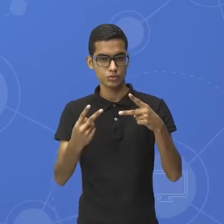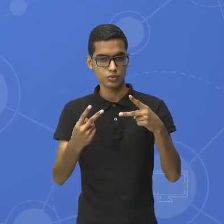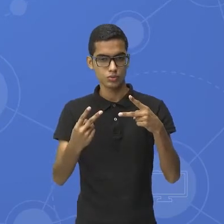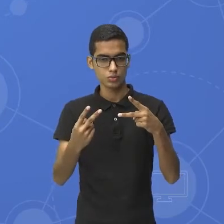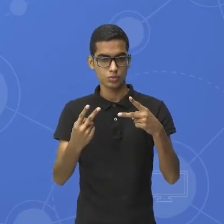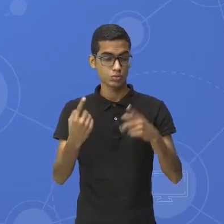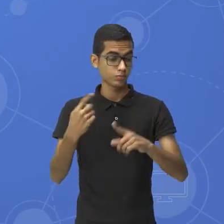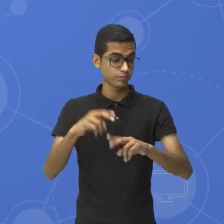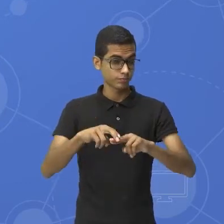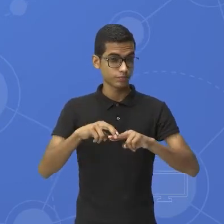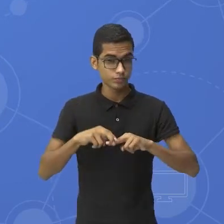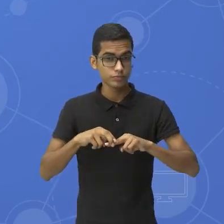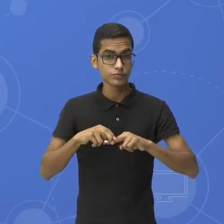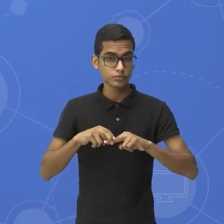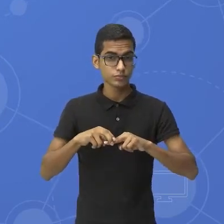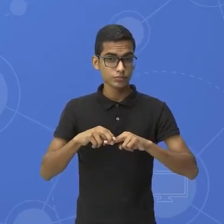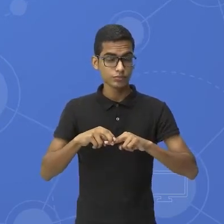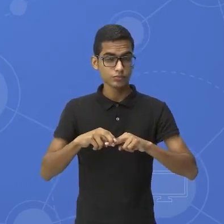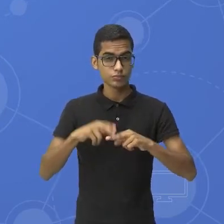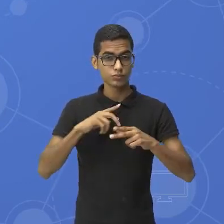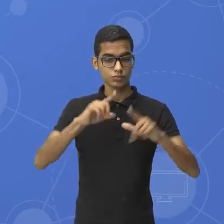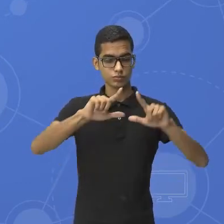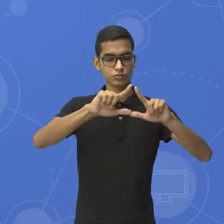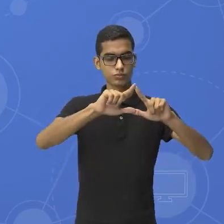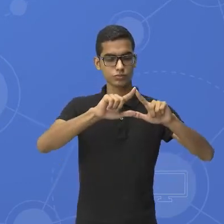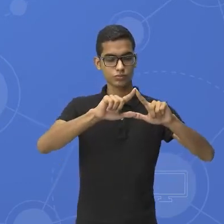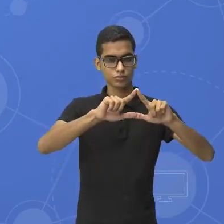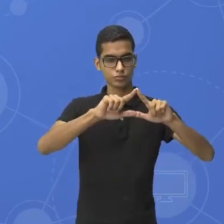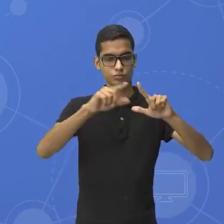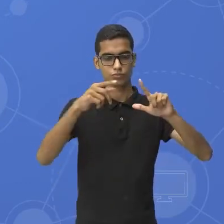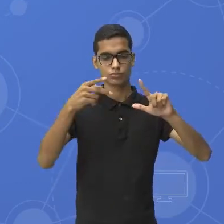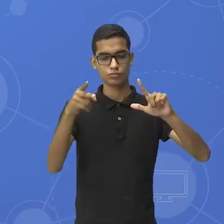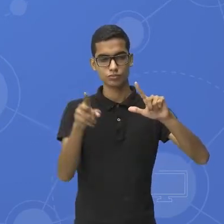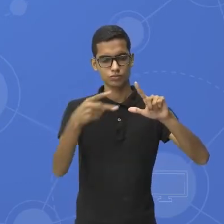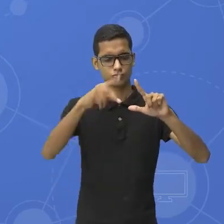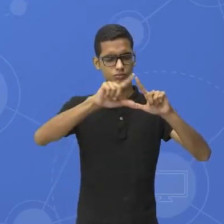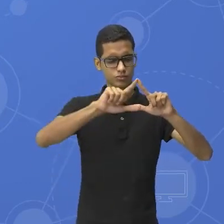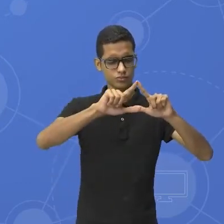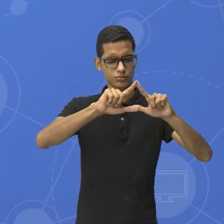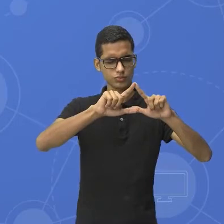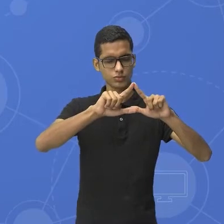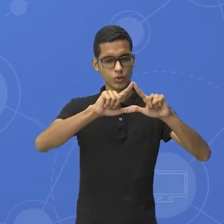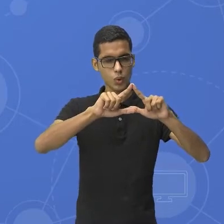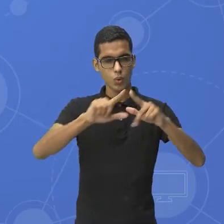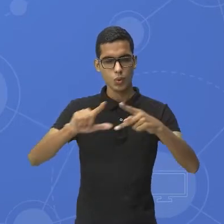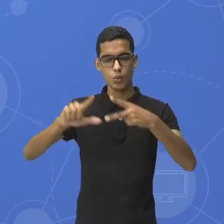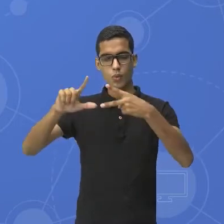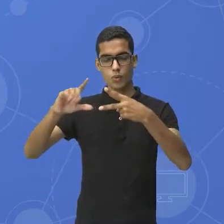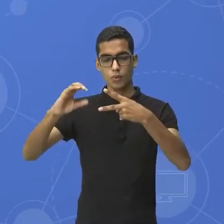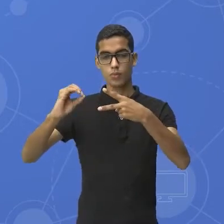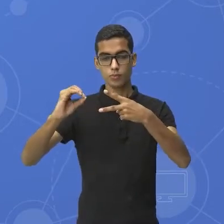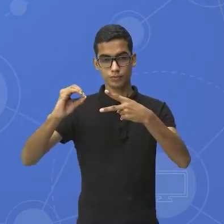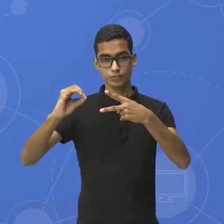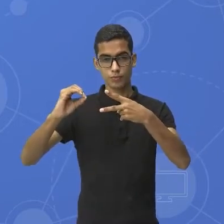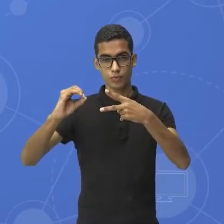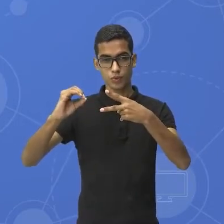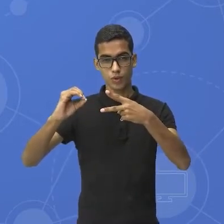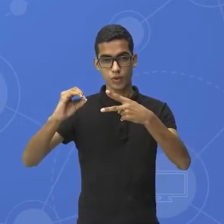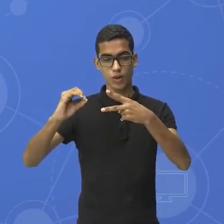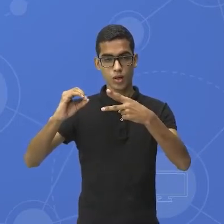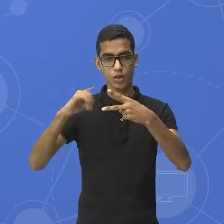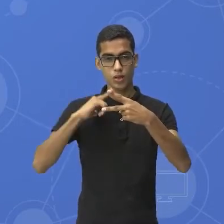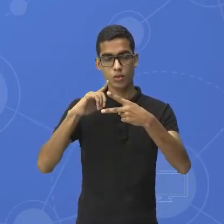menor do que zero, né, ou seja, é um número negativo, quando eu colocar esse número negativo dentro de uma raiz quadrada, eu não vou conseguir